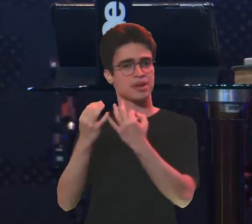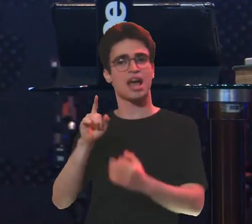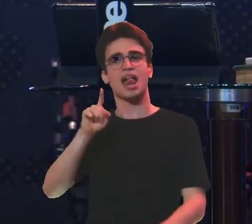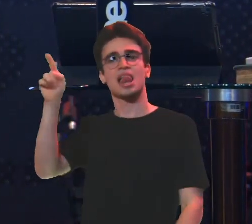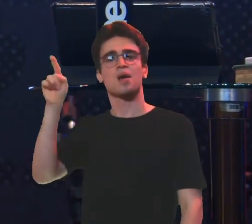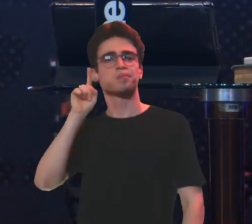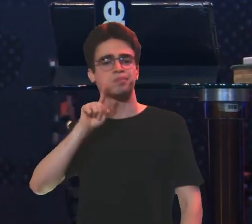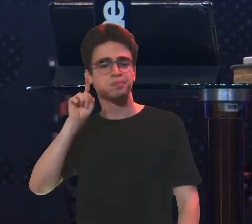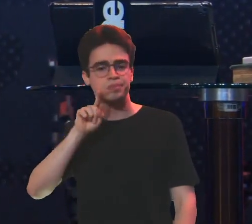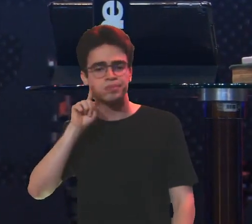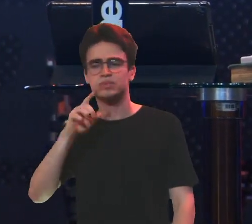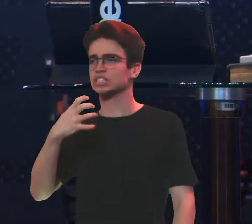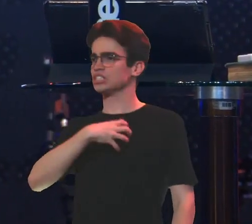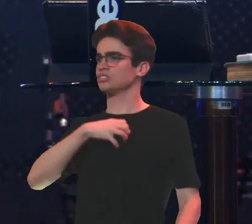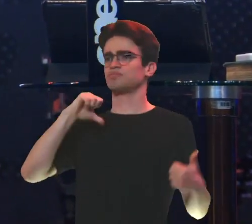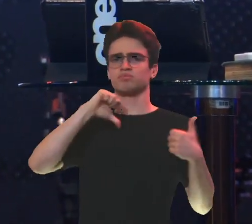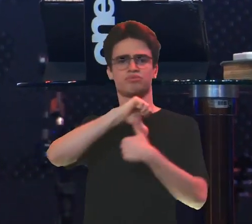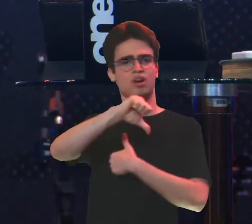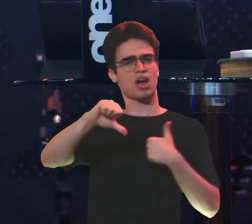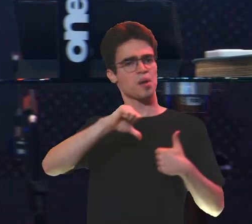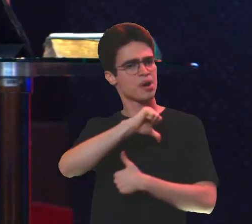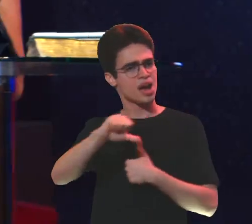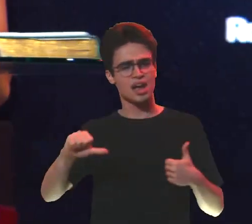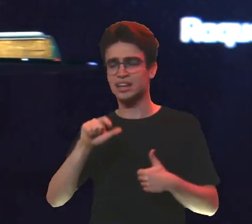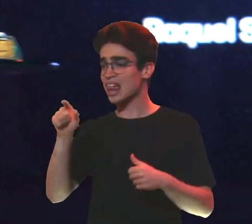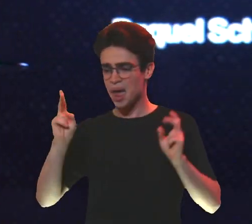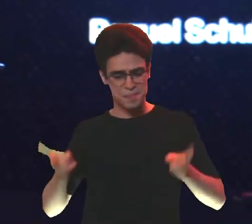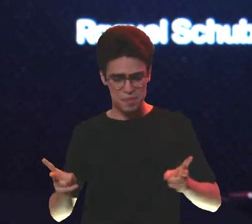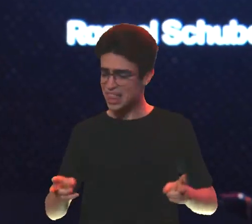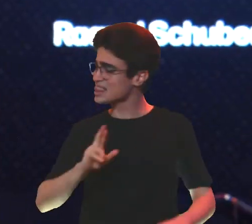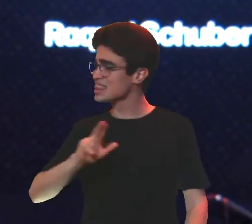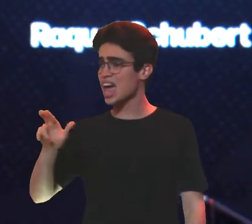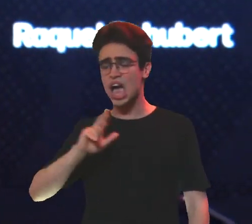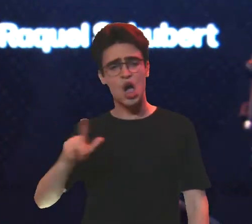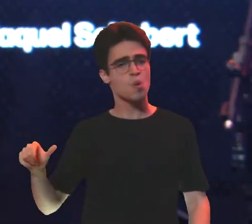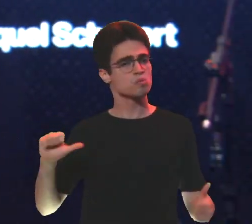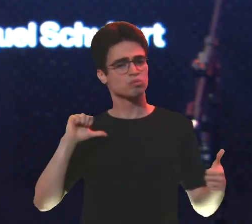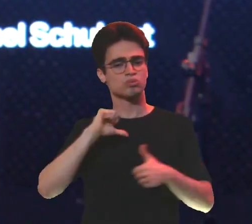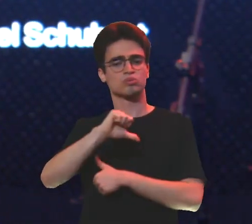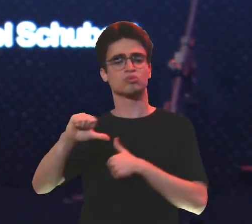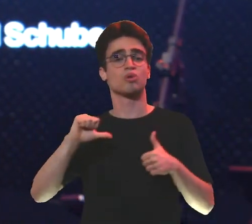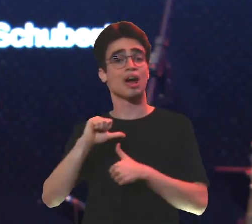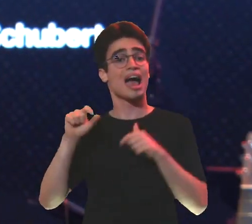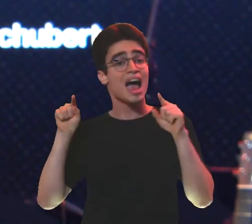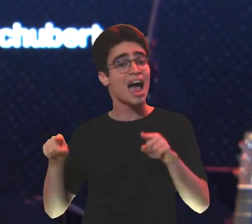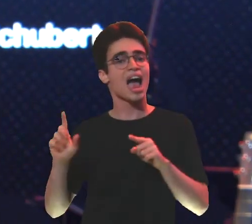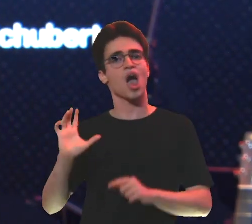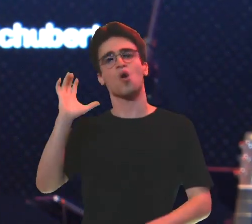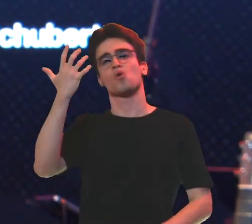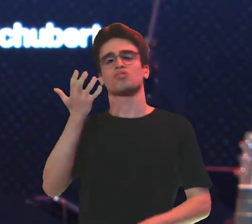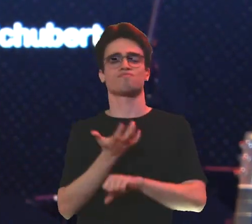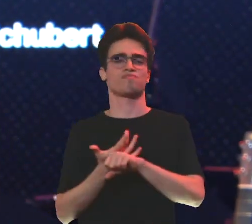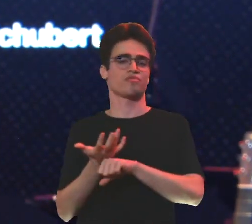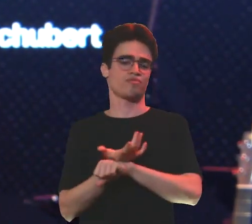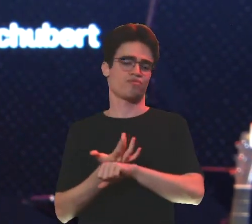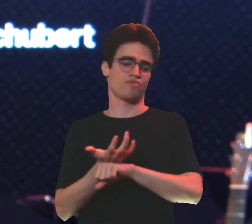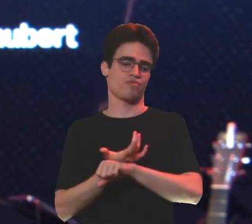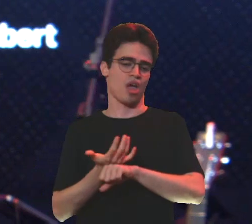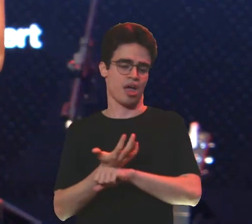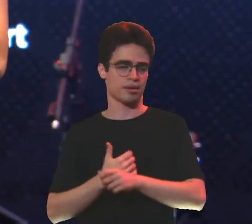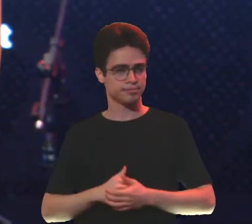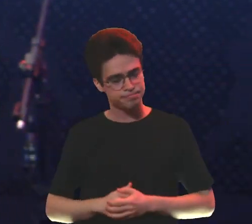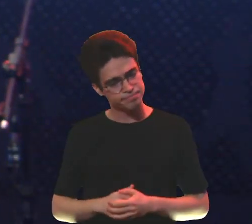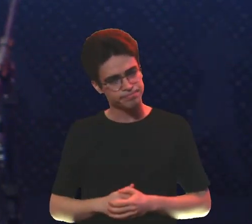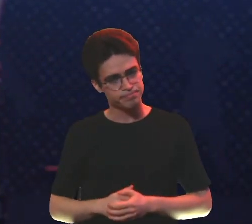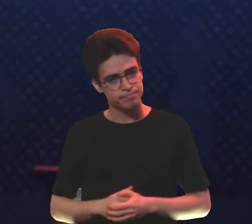foram transformadas. As famílias nunca mais foram as mesmas, porque aconteceu um avivamento naquele lugar. E quando a